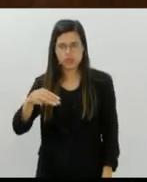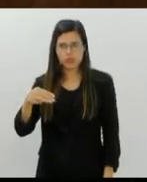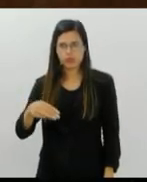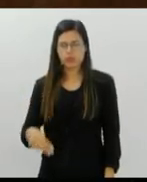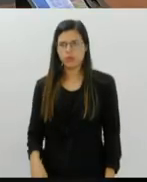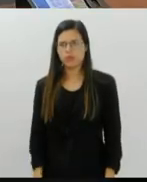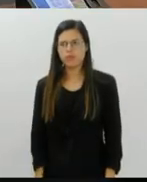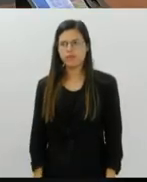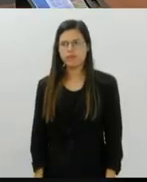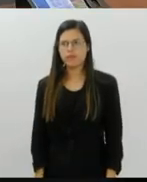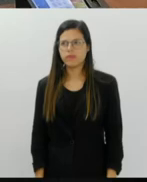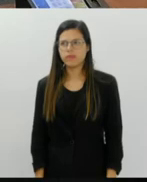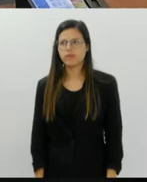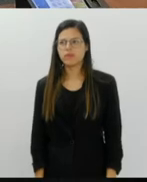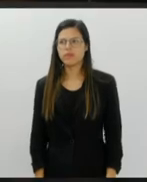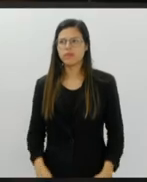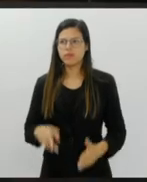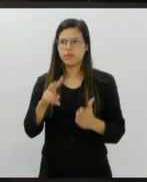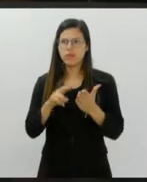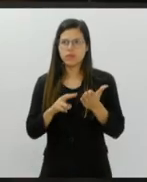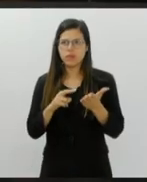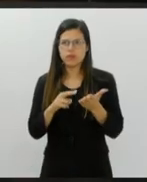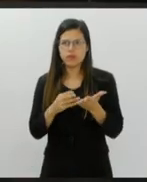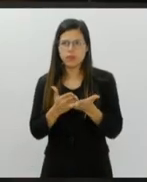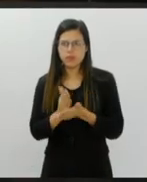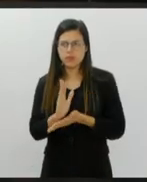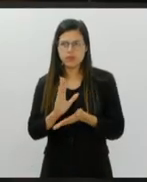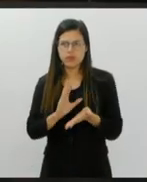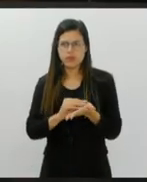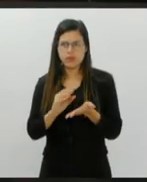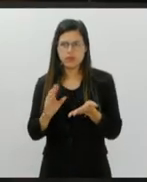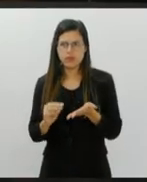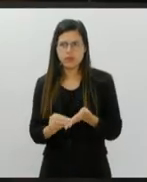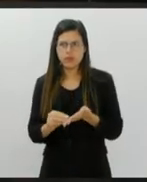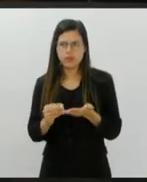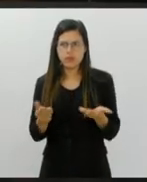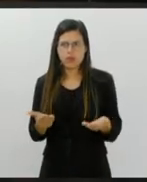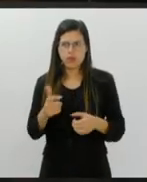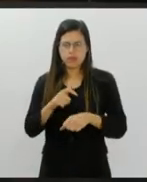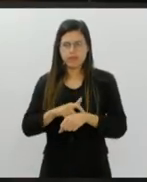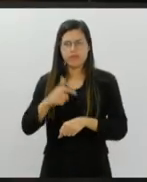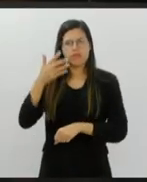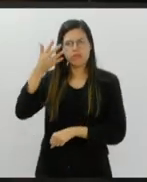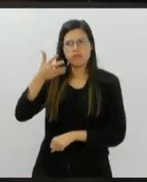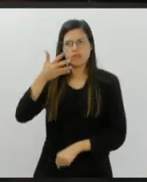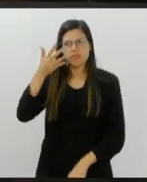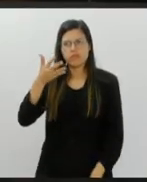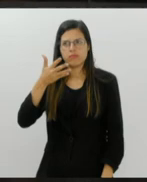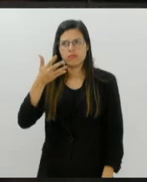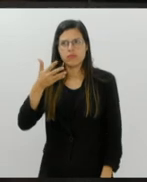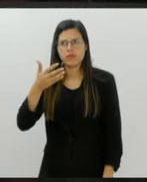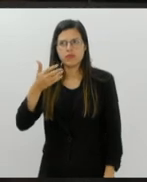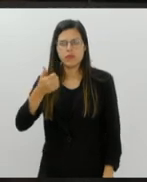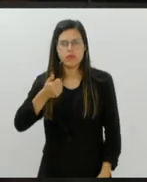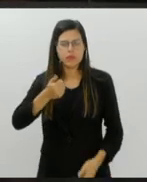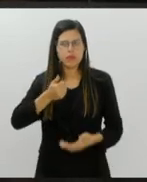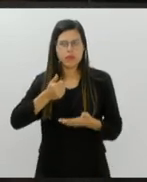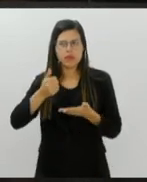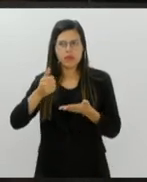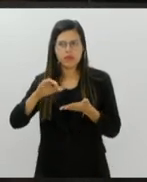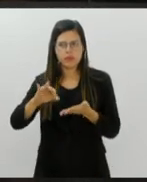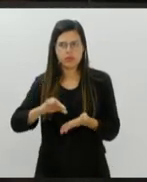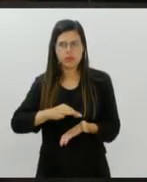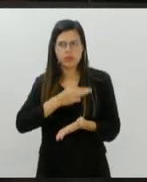11:32 expediente Inicial lida e aprovada a ata passa-se ao expediente Inicial primeiro orador inscrito primeiro